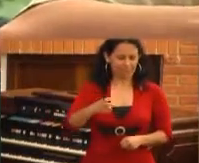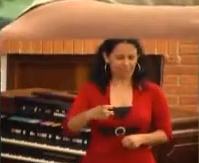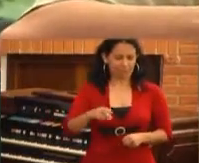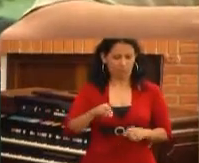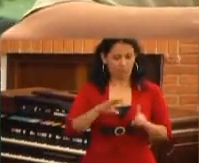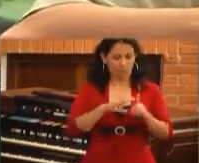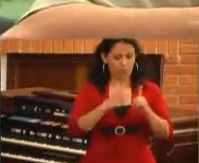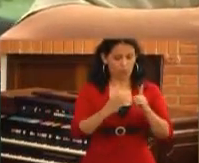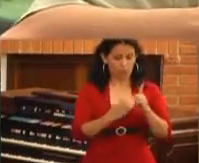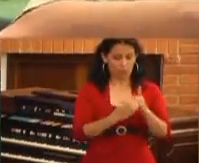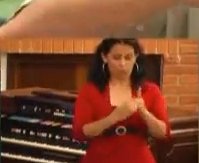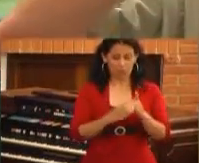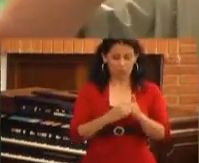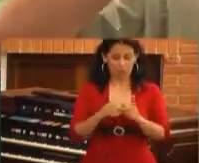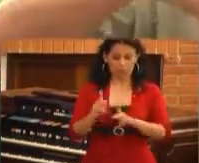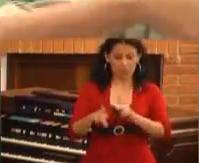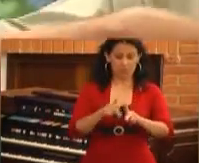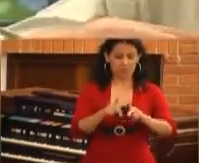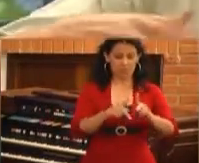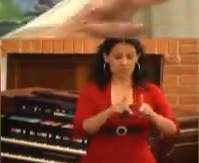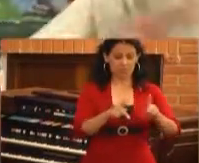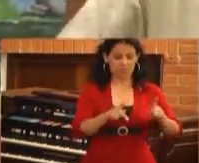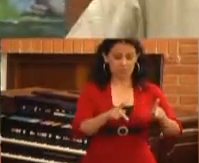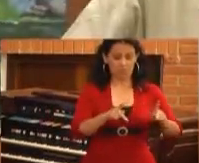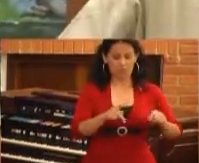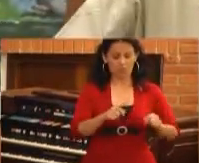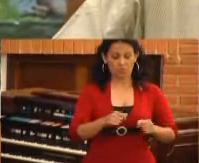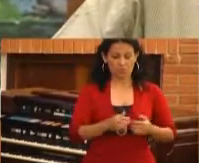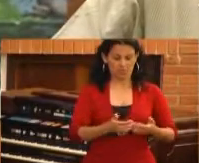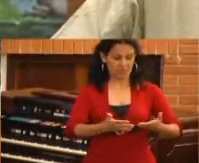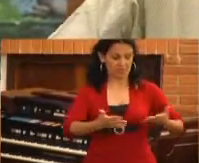à personalidade, o culto de si mesmo,